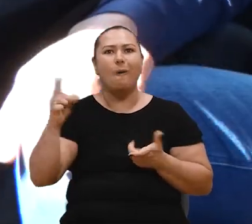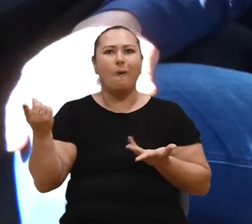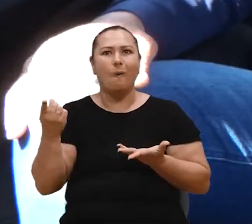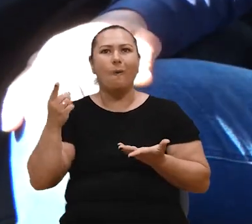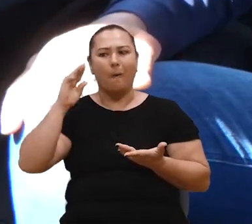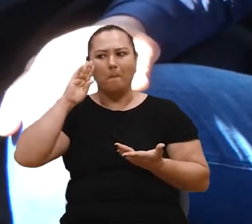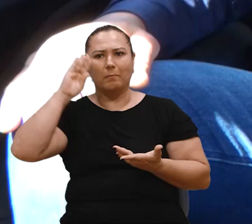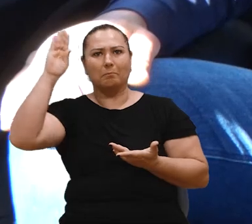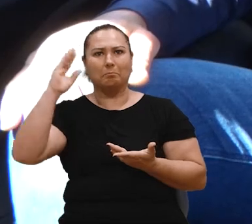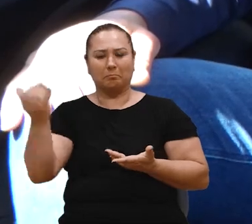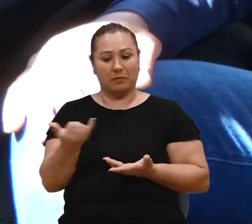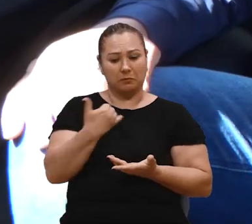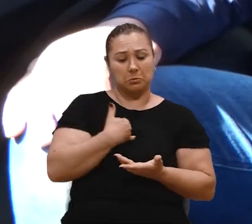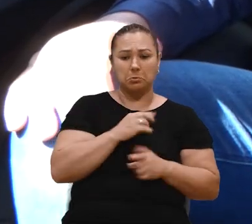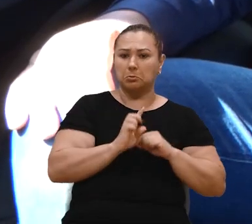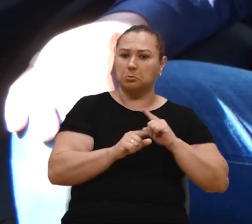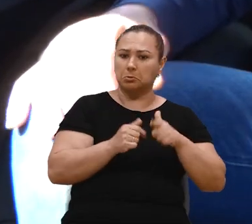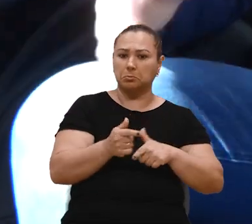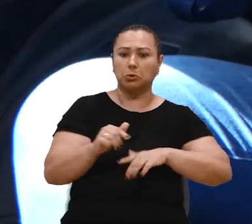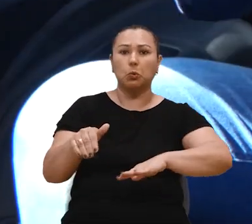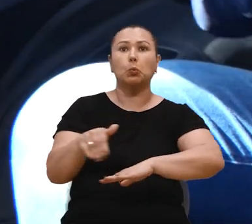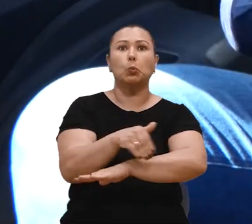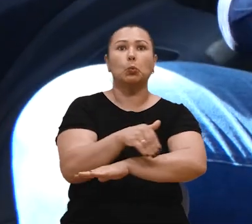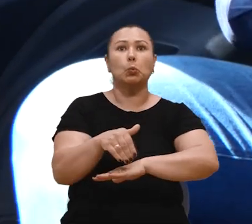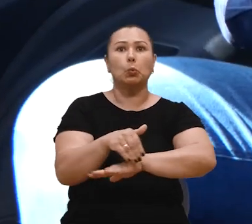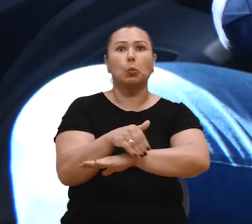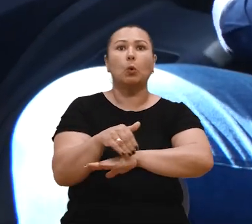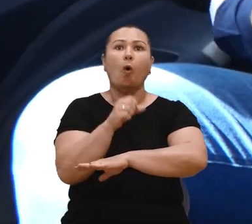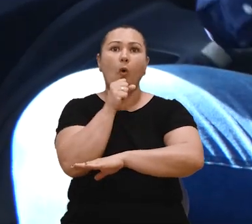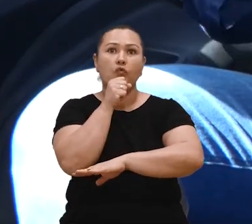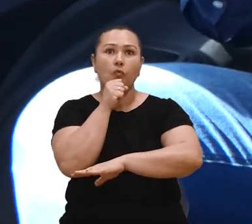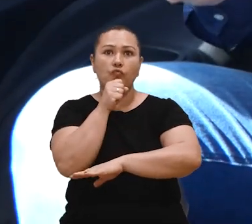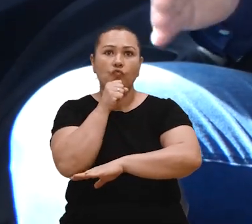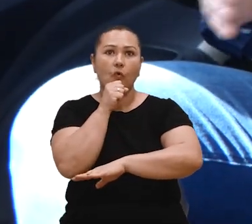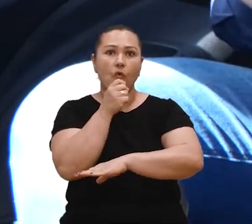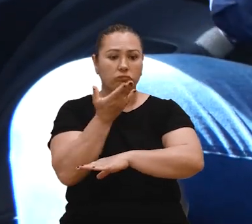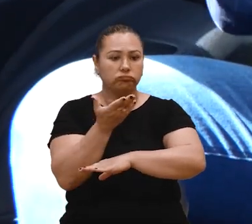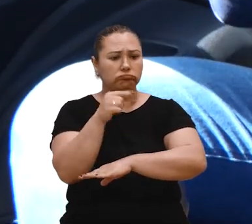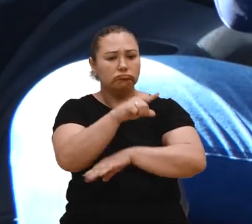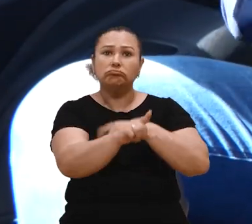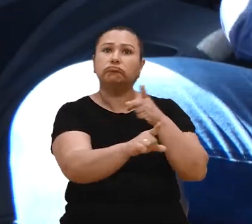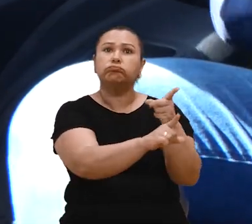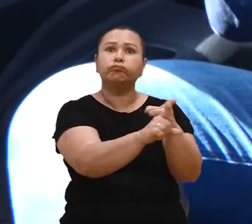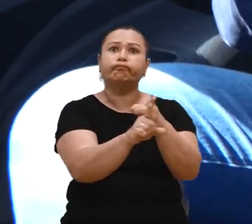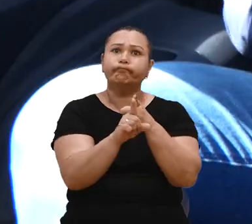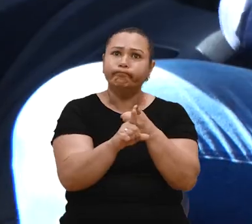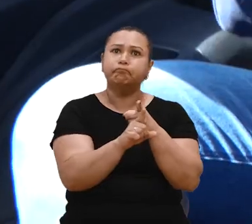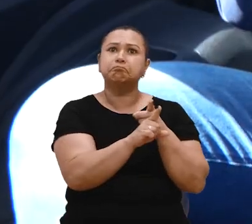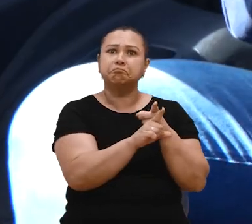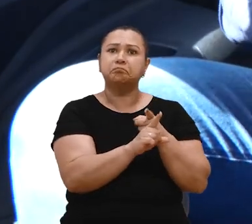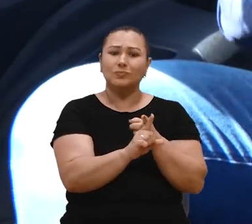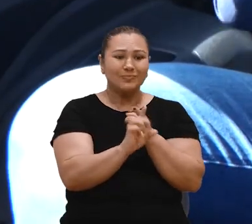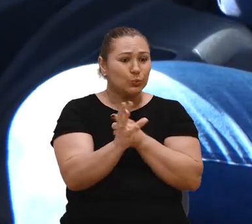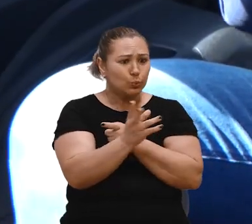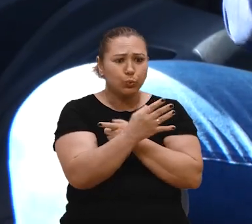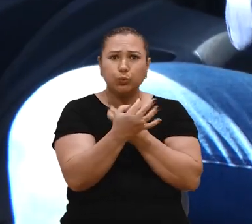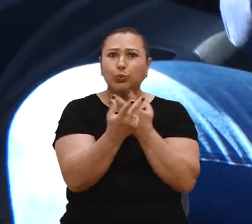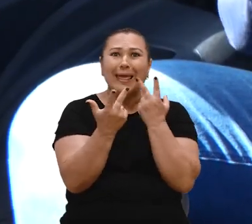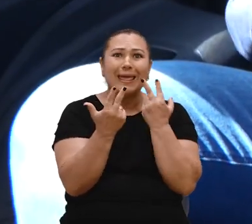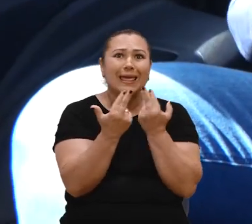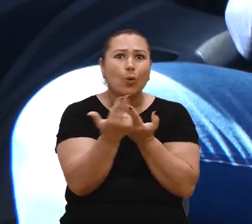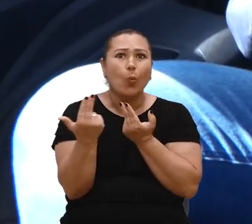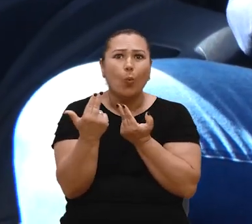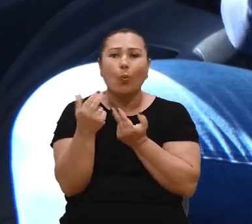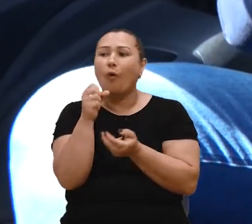numa pensão, e depois eu fui para o endereço da onde veio meus avós. E lá eu encontrei tudo exatamente como a minha avó